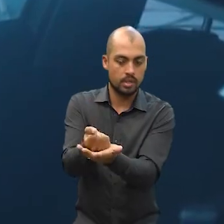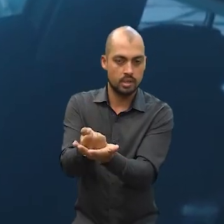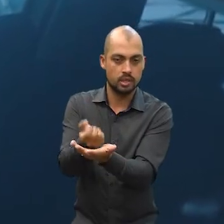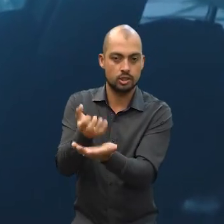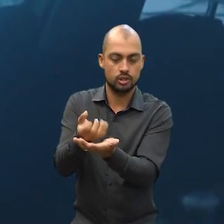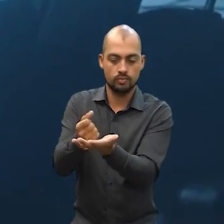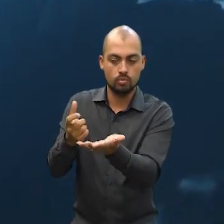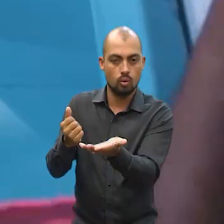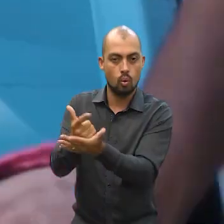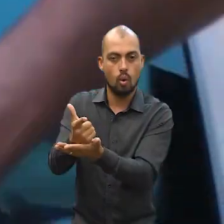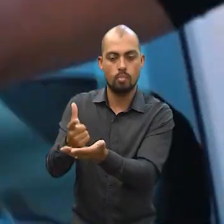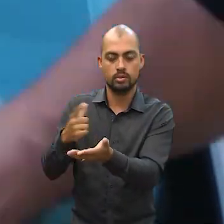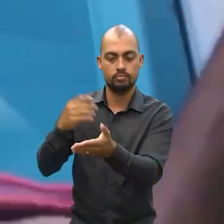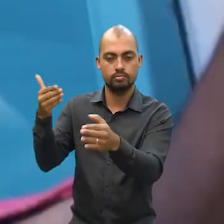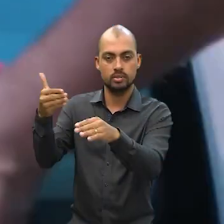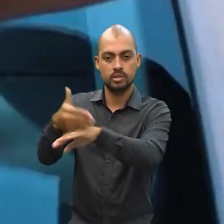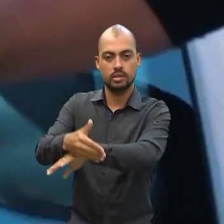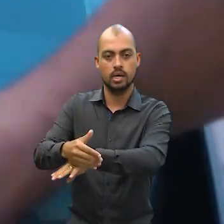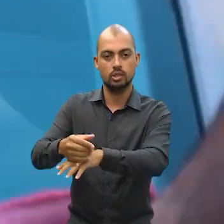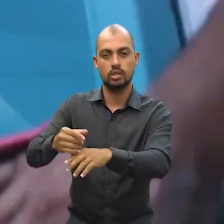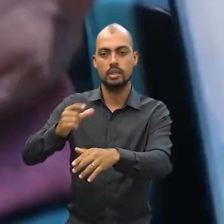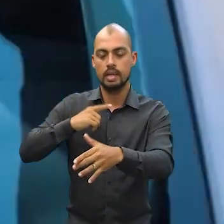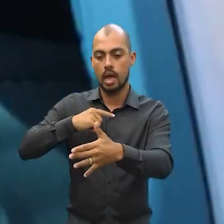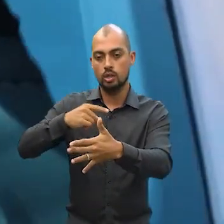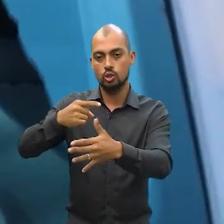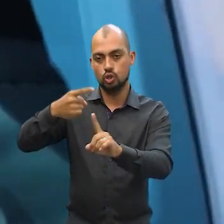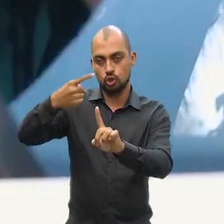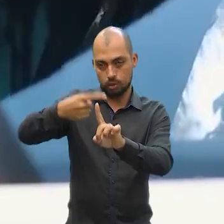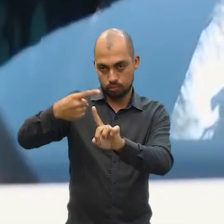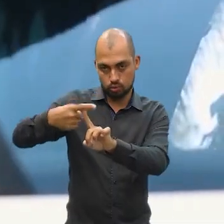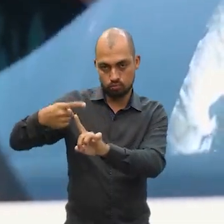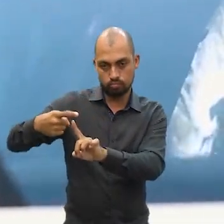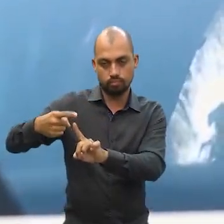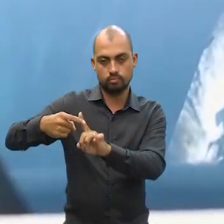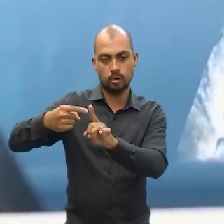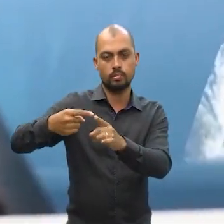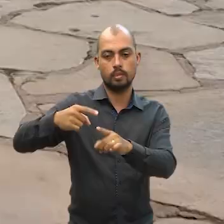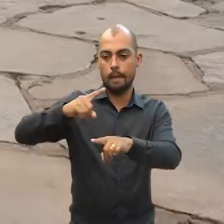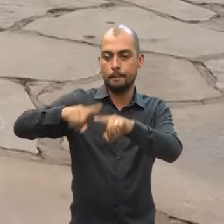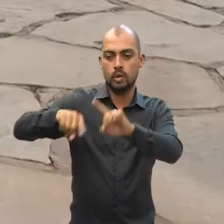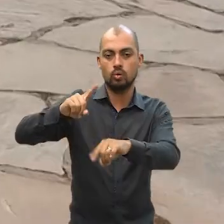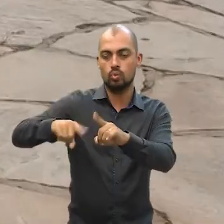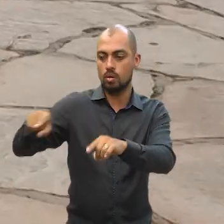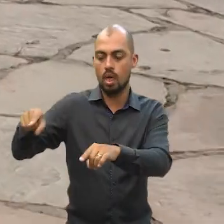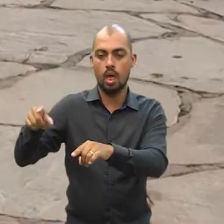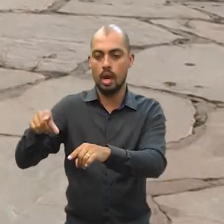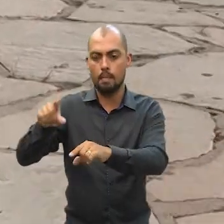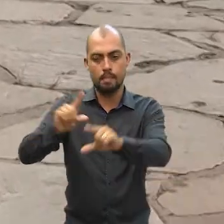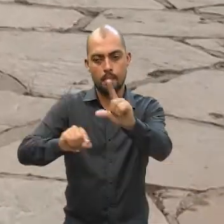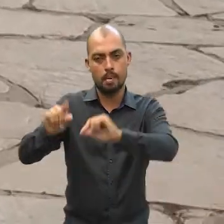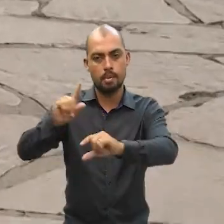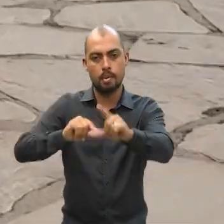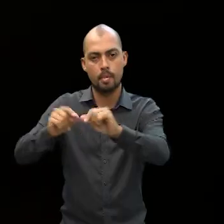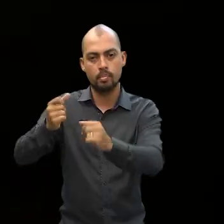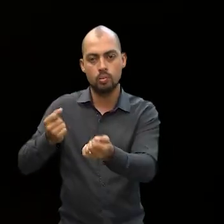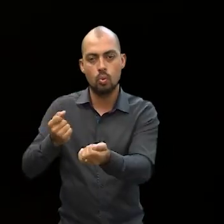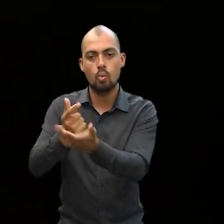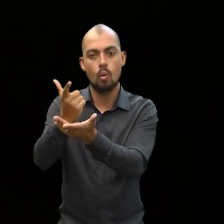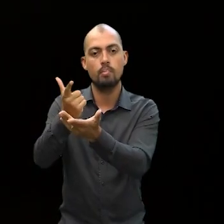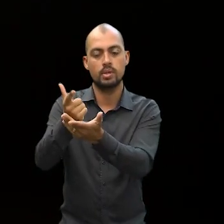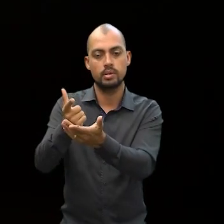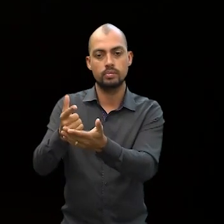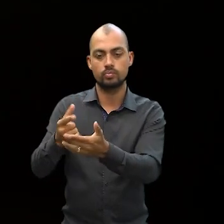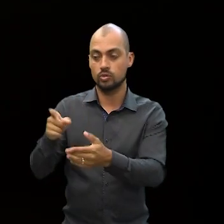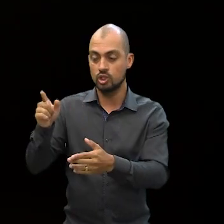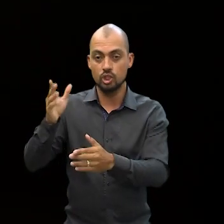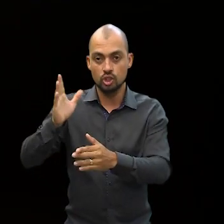tem acesso ao tipo de produto que ele precisa adquirir, né? Depois que ele adquire o produto, que o cadastro